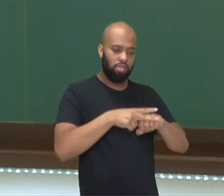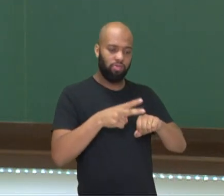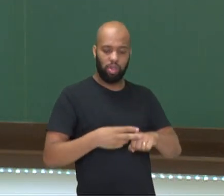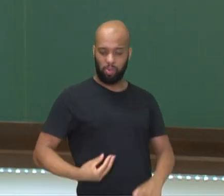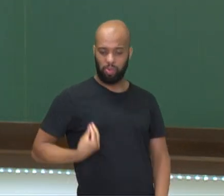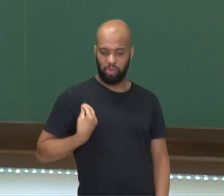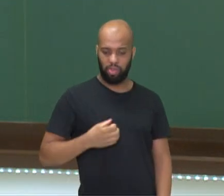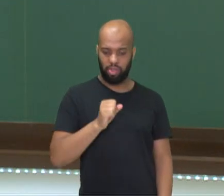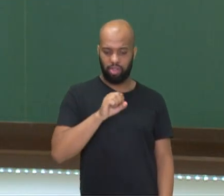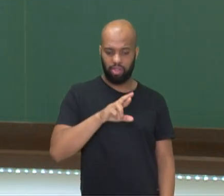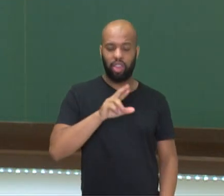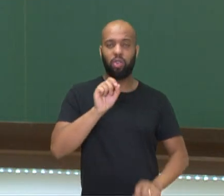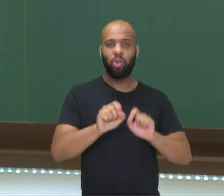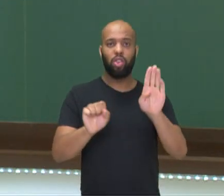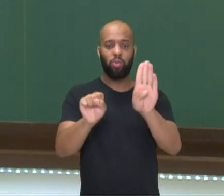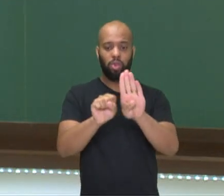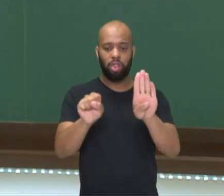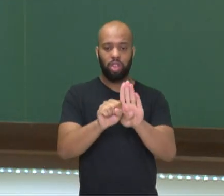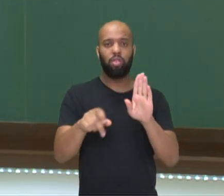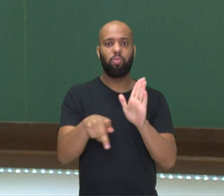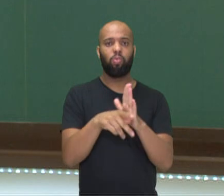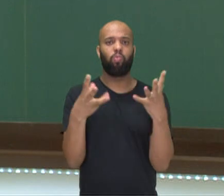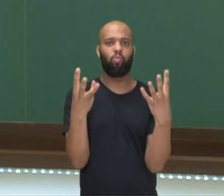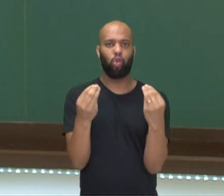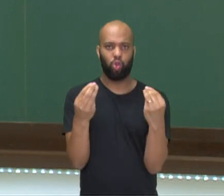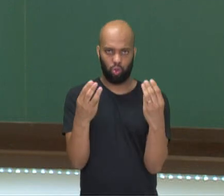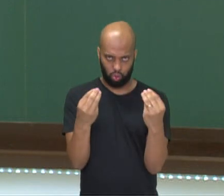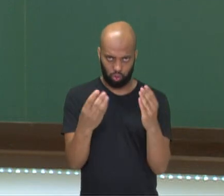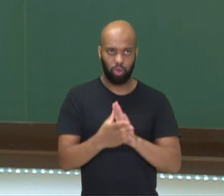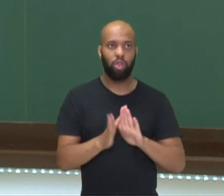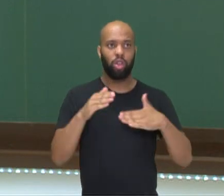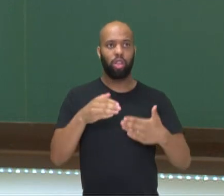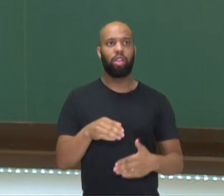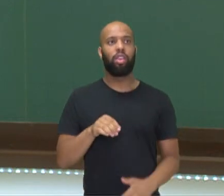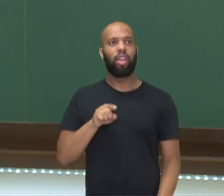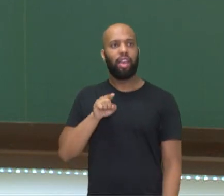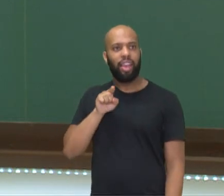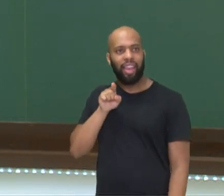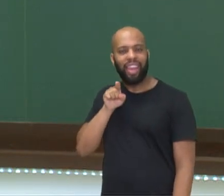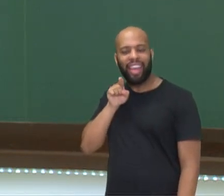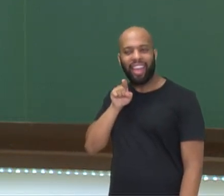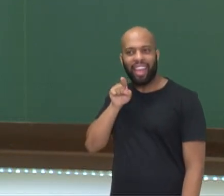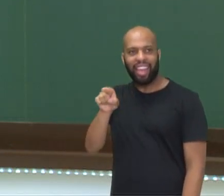substantivo que está no plural, né? Então, se fosse assim, por exemplo, estes livros,